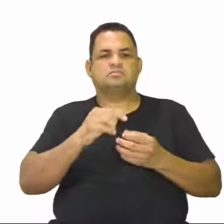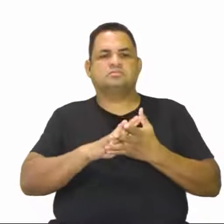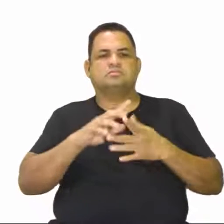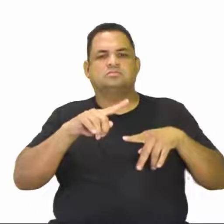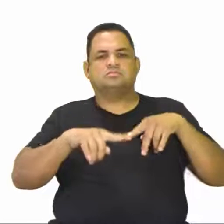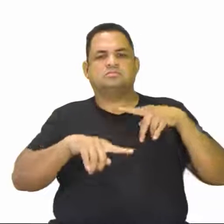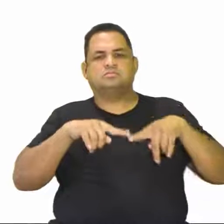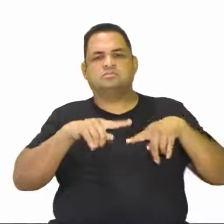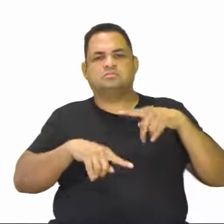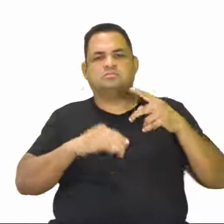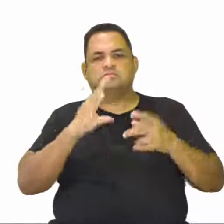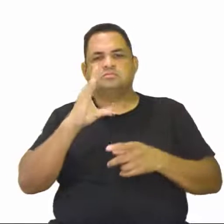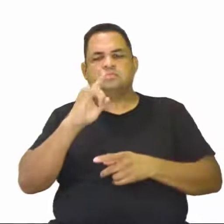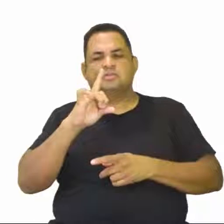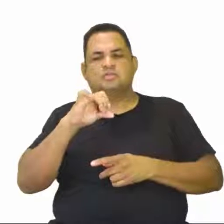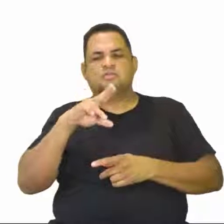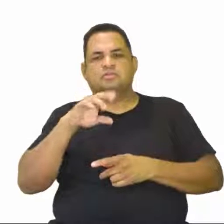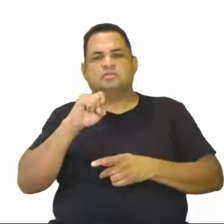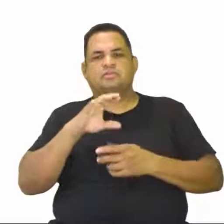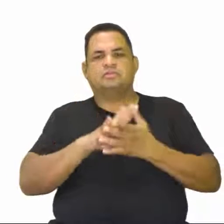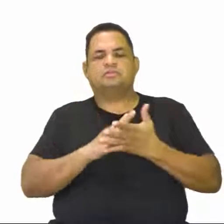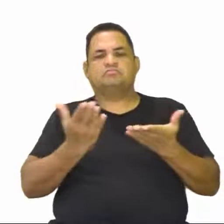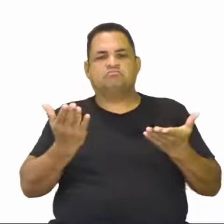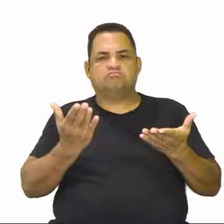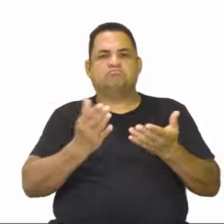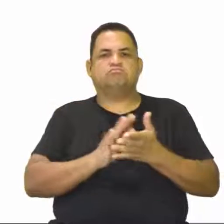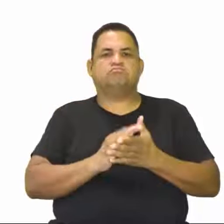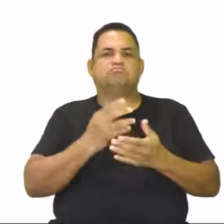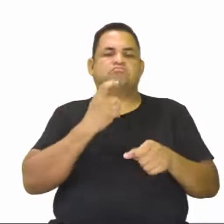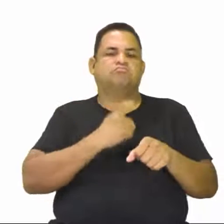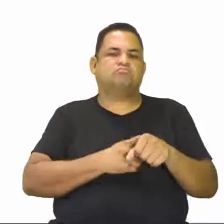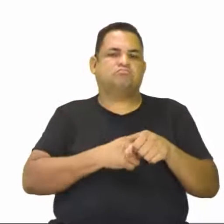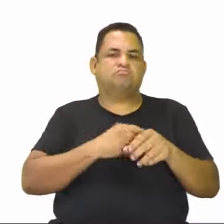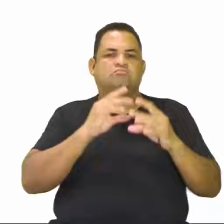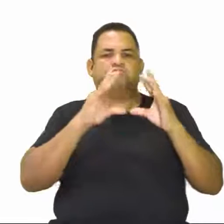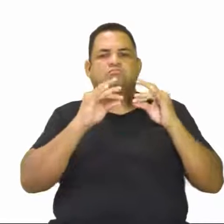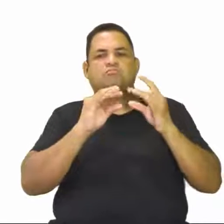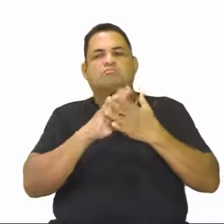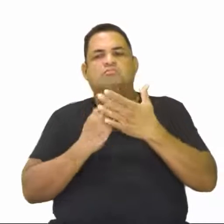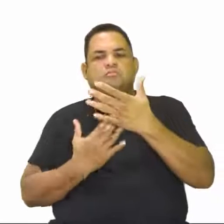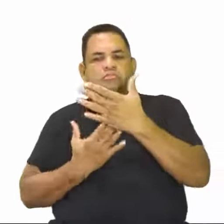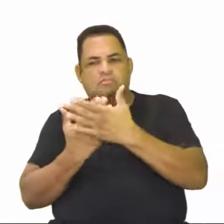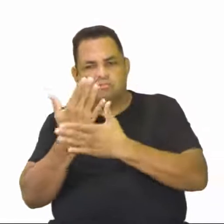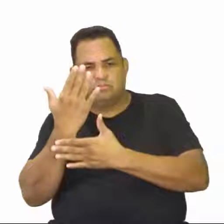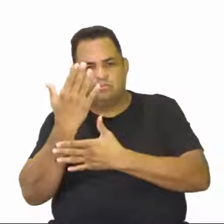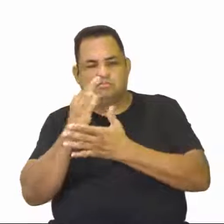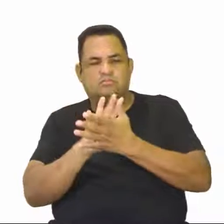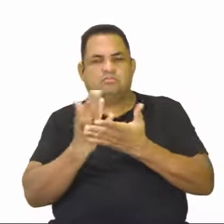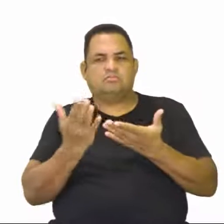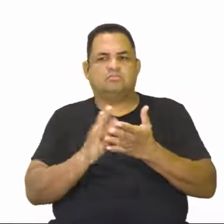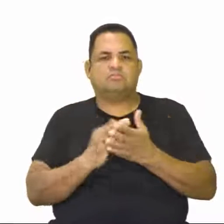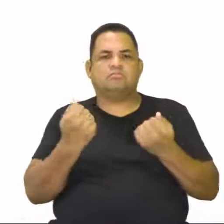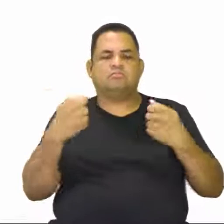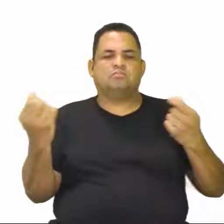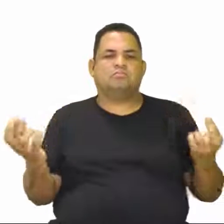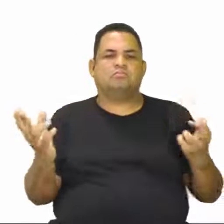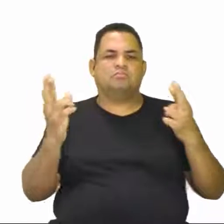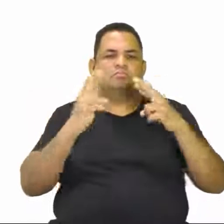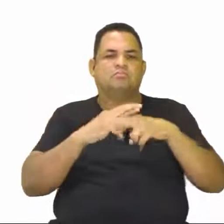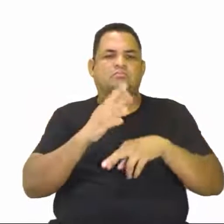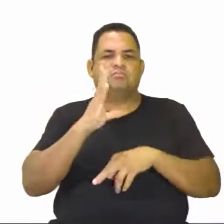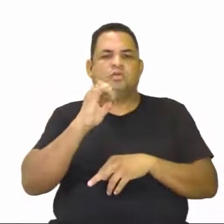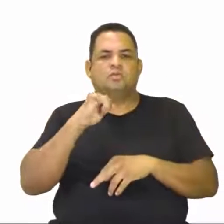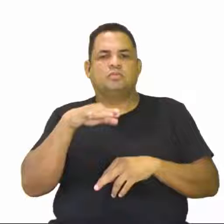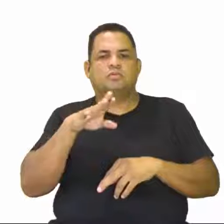Combustível é um material oxidável, sólido, líquido ou gasoso, capaz de reagir com